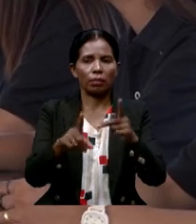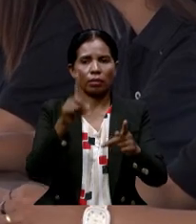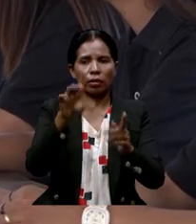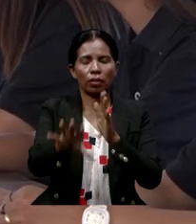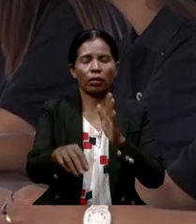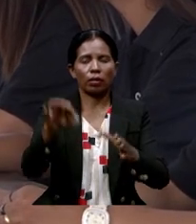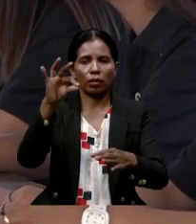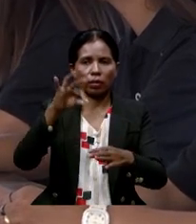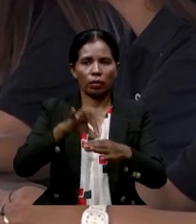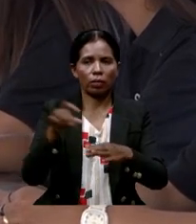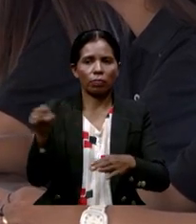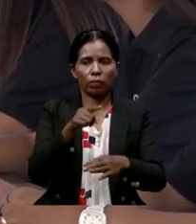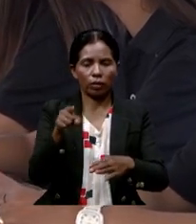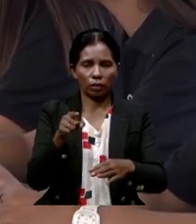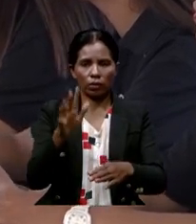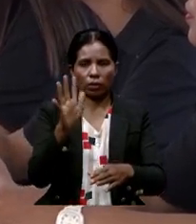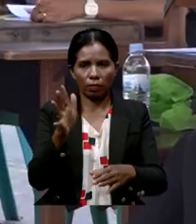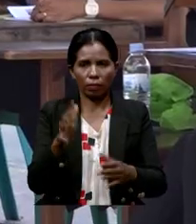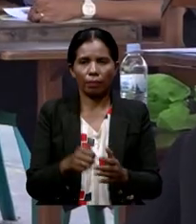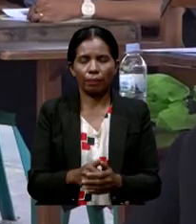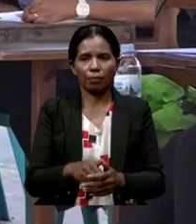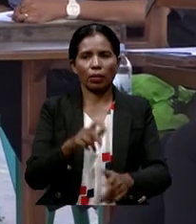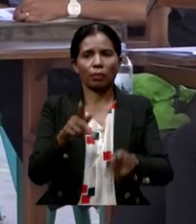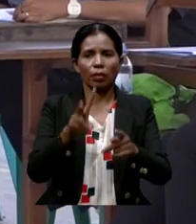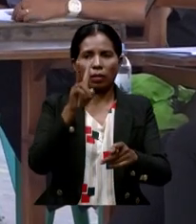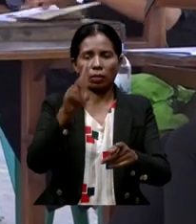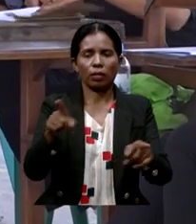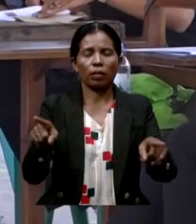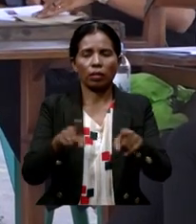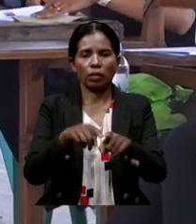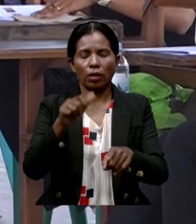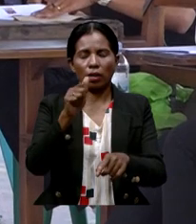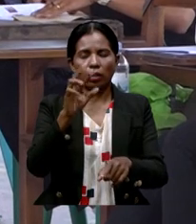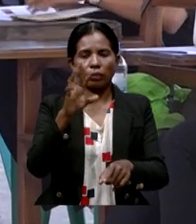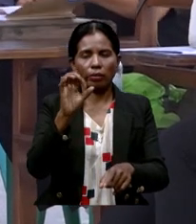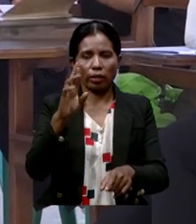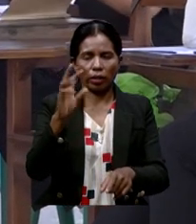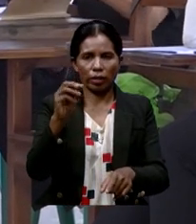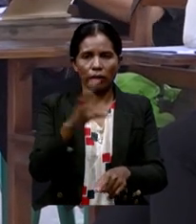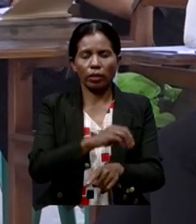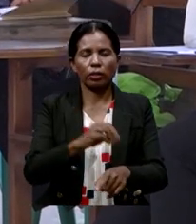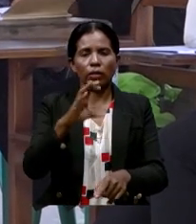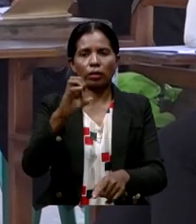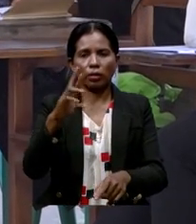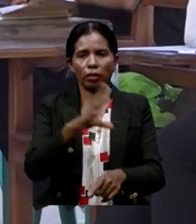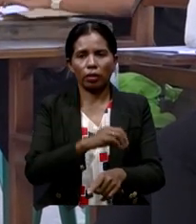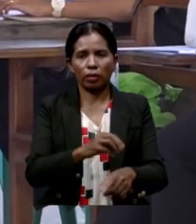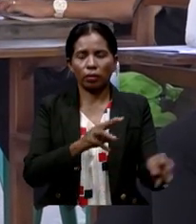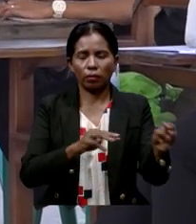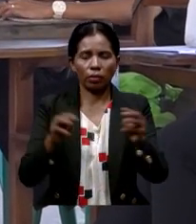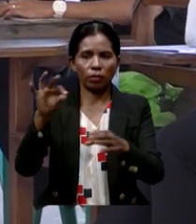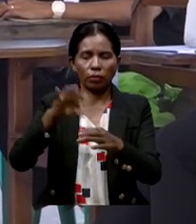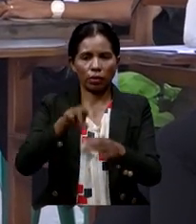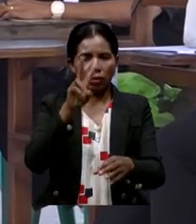maketan voto top porcento limanulu tamba ne candidato rua hanesan Alfredo dos Santos no Serafim Machado maka avança para segunda